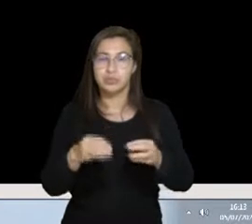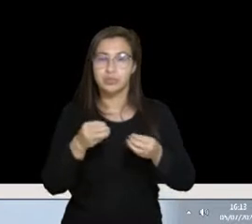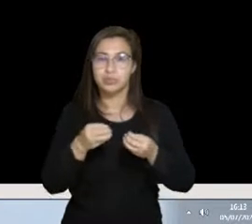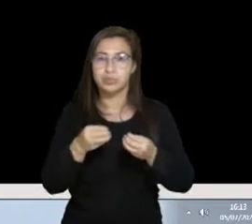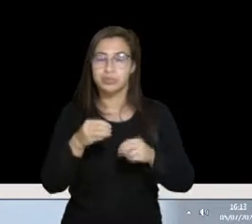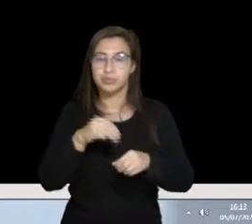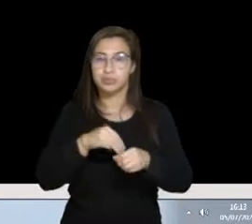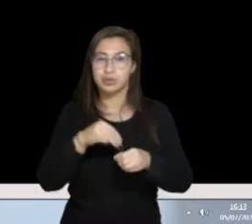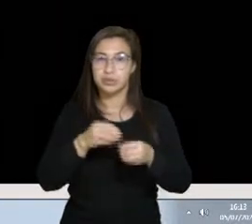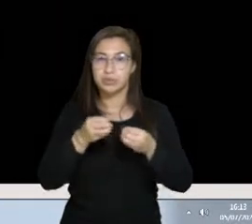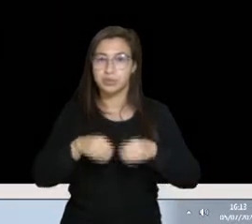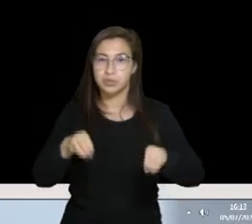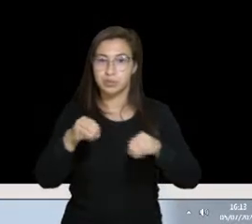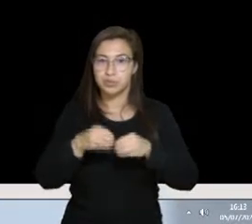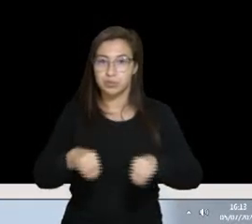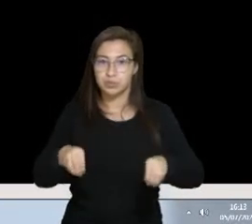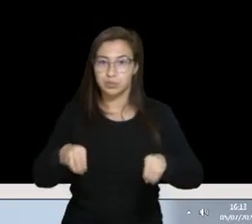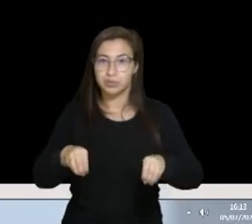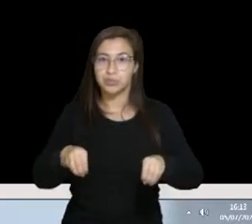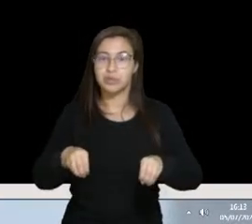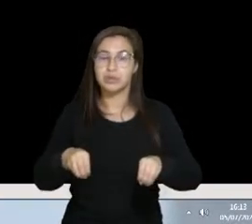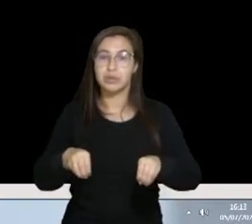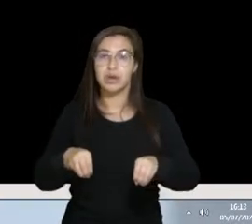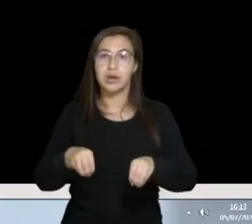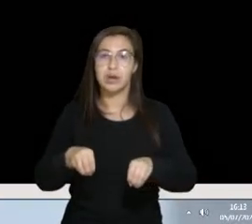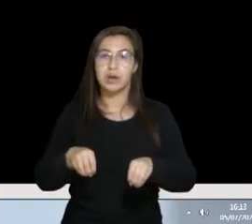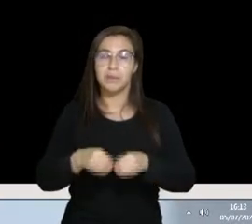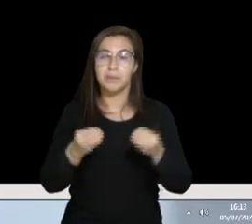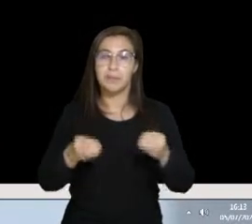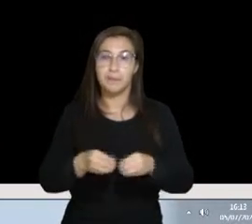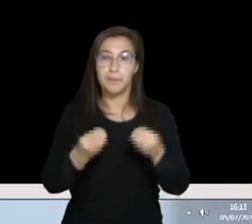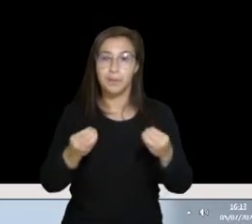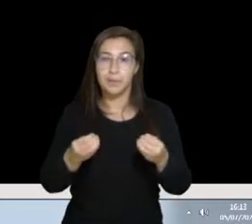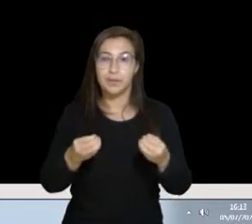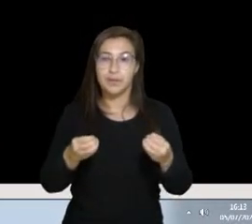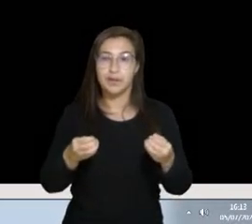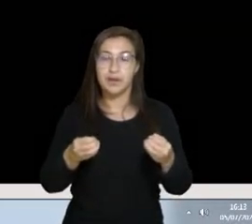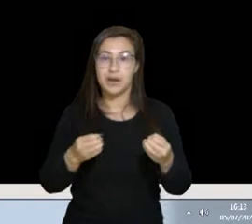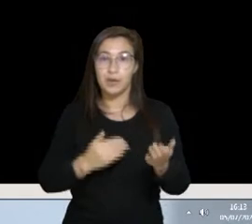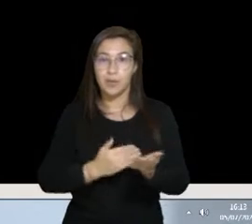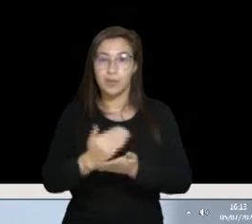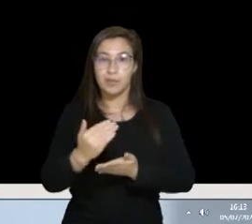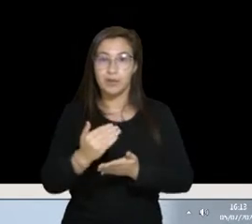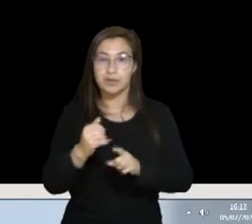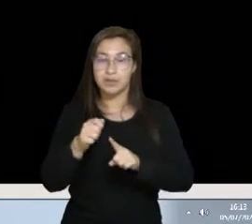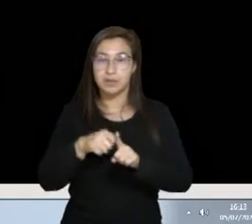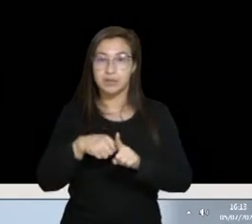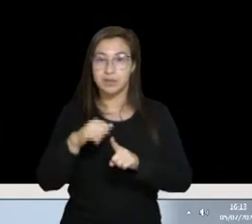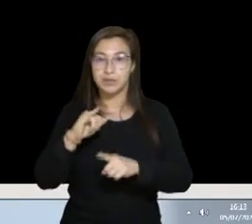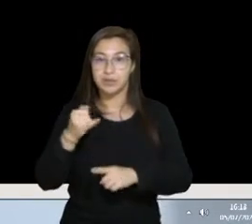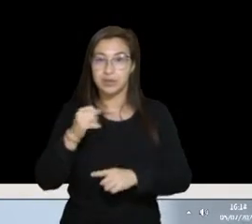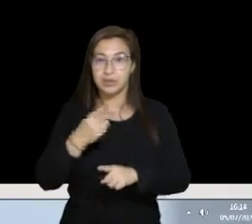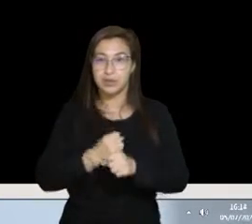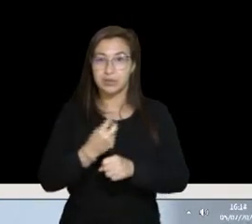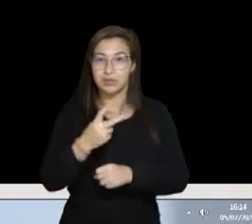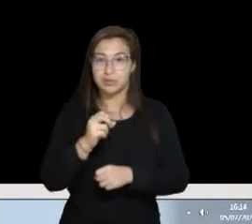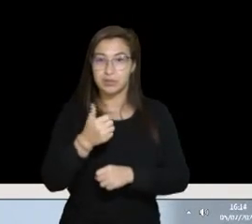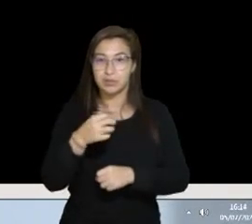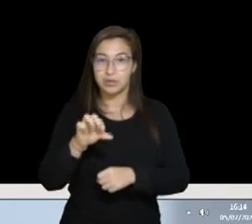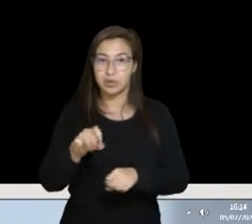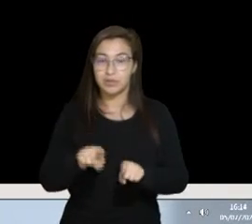Desde janeiro 2019 bem como convênios firmados entre o governo do estado